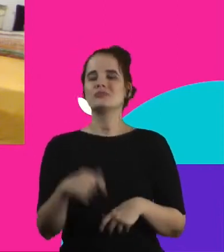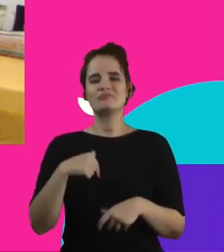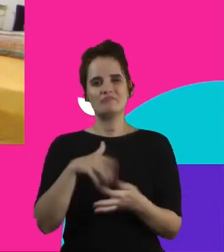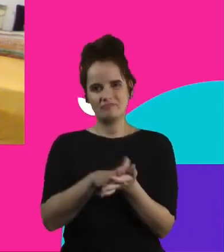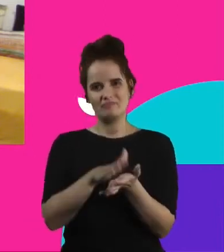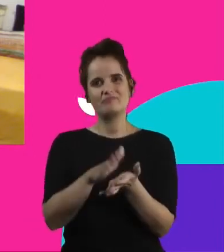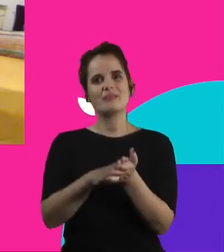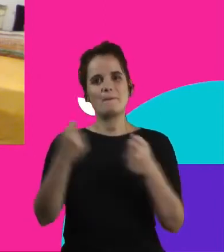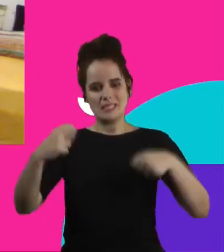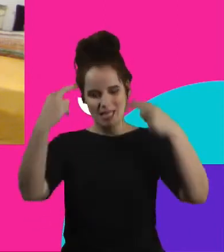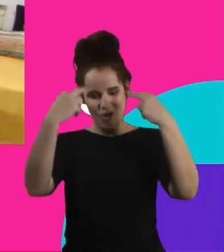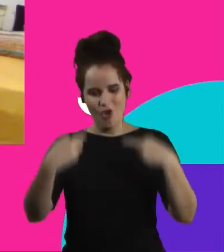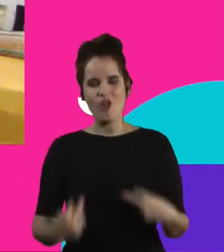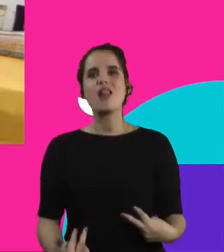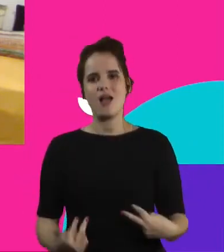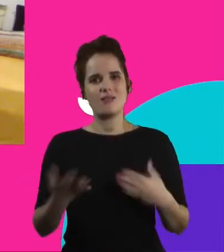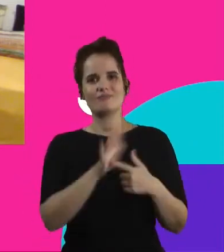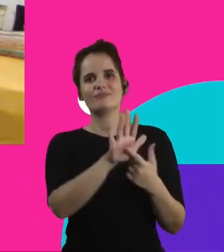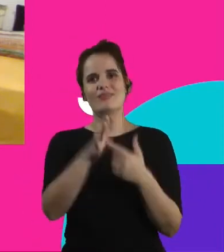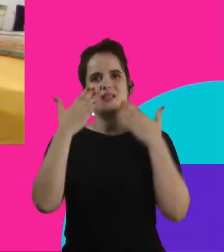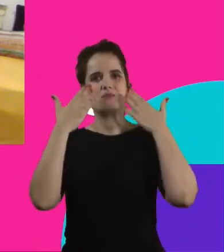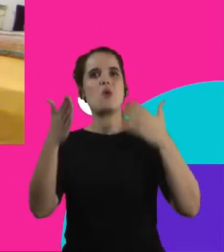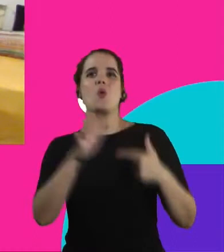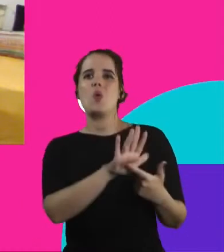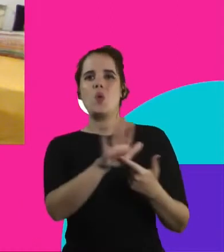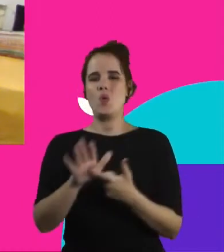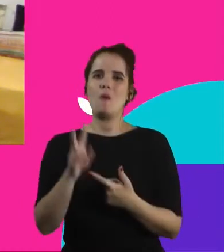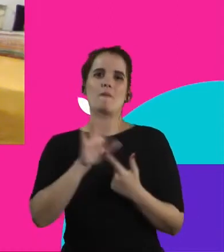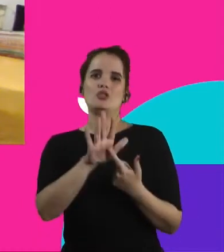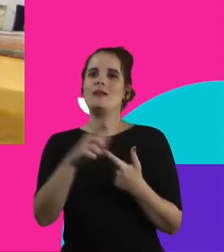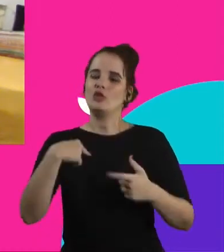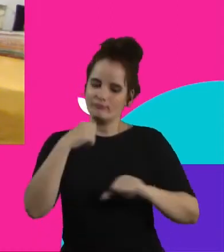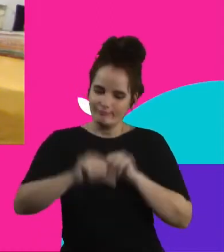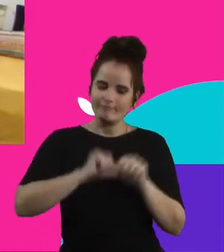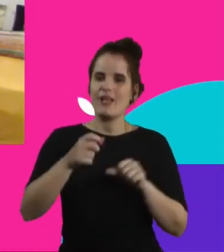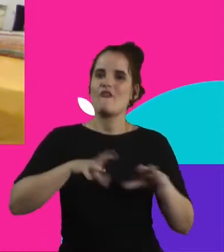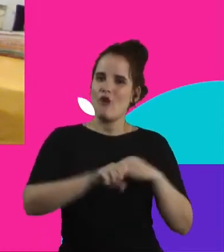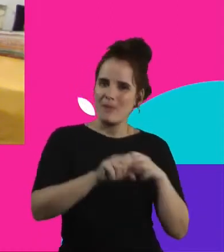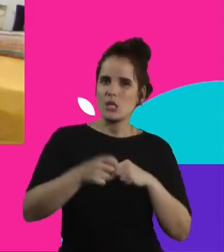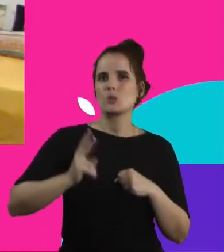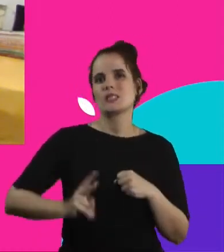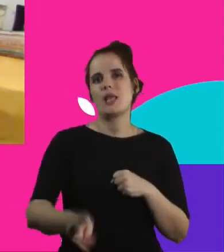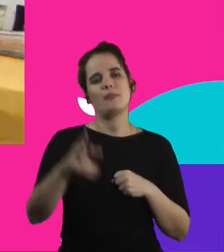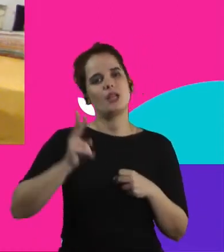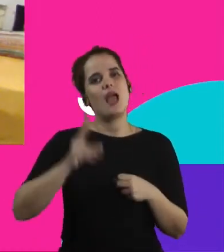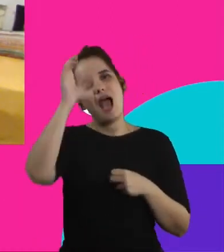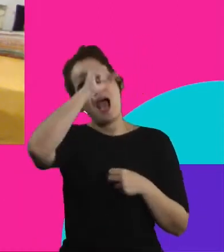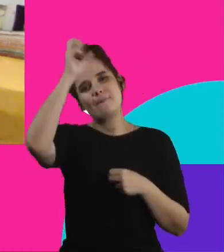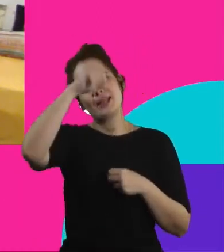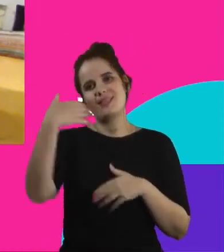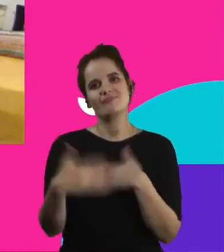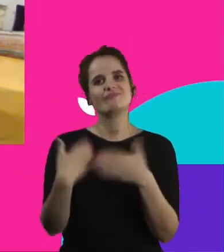da vulnerabilidade, de se expor e de reconhecer que estamos em constante formação e precisamos seguir aprendendo